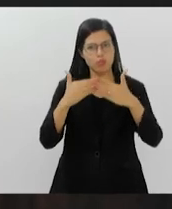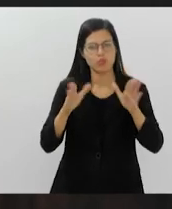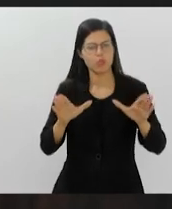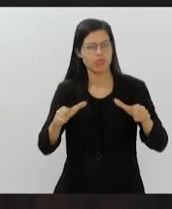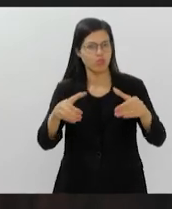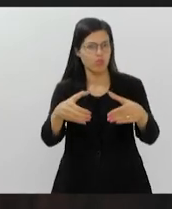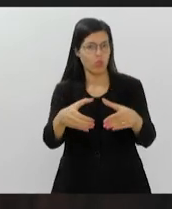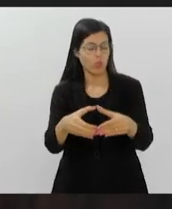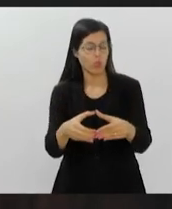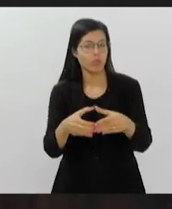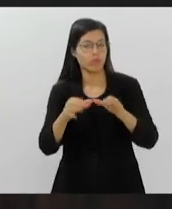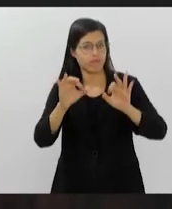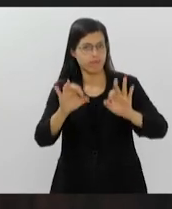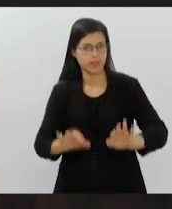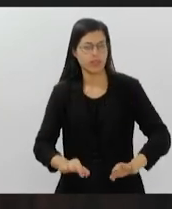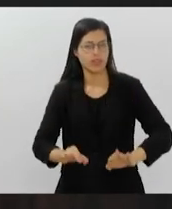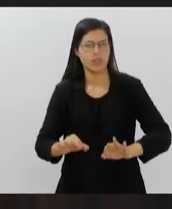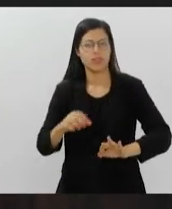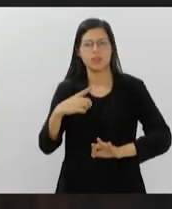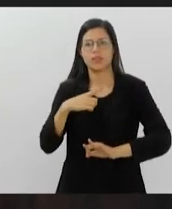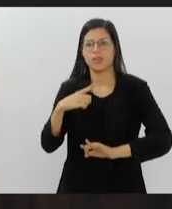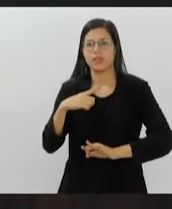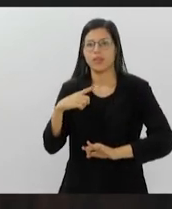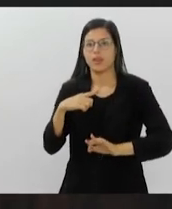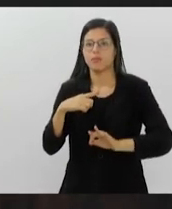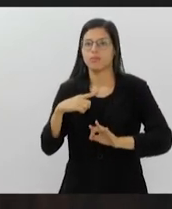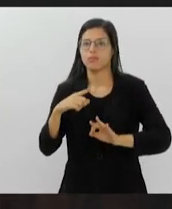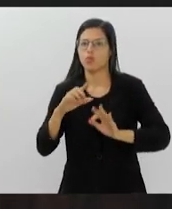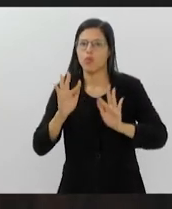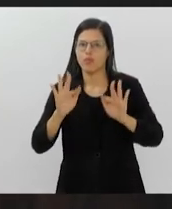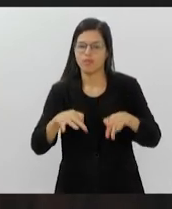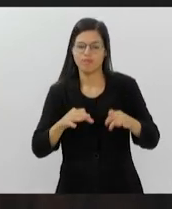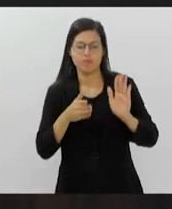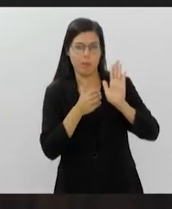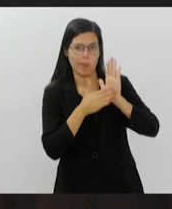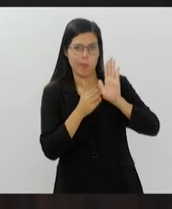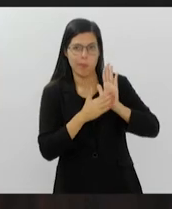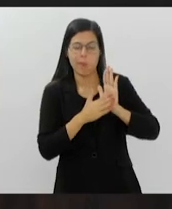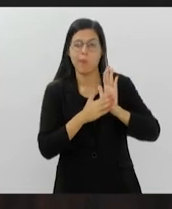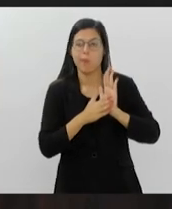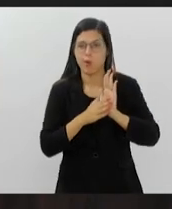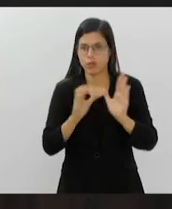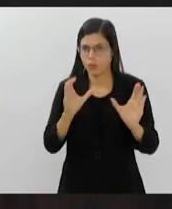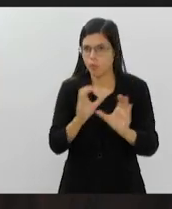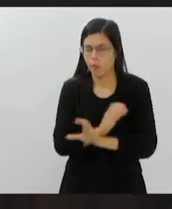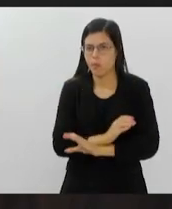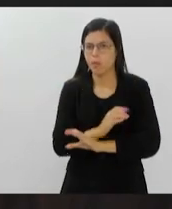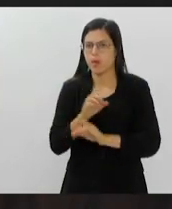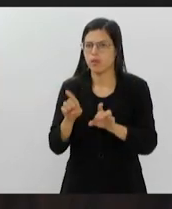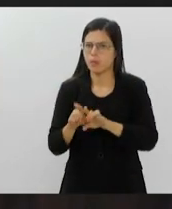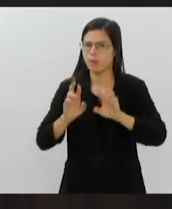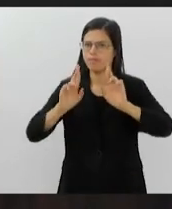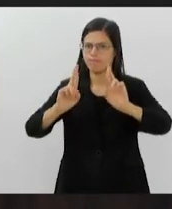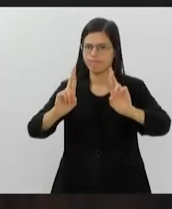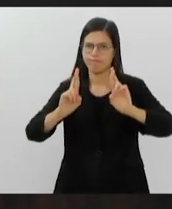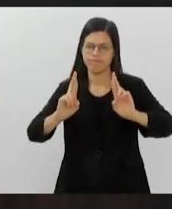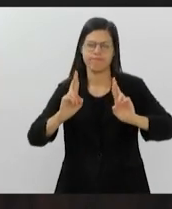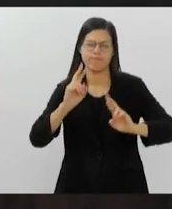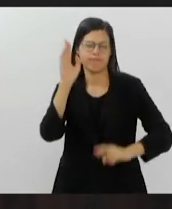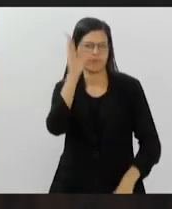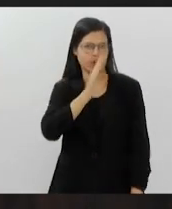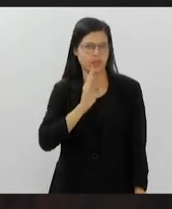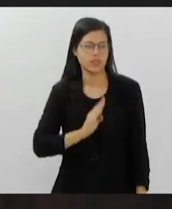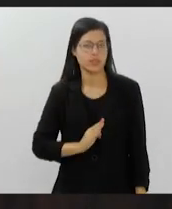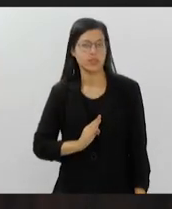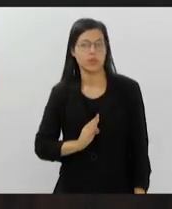e tenho a certeza que seremos aqui com propostas concretas e renovadas esperanças para o nosso país. Que